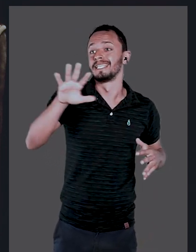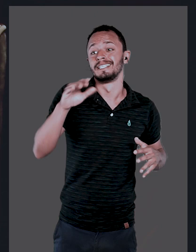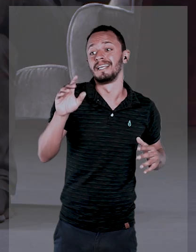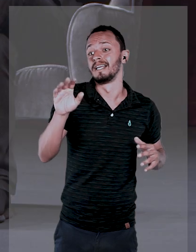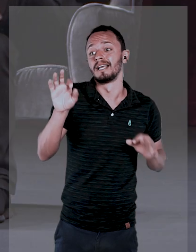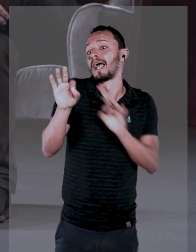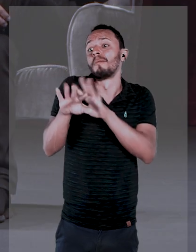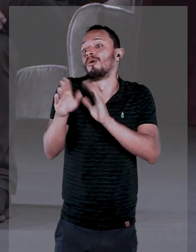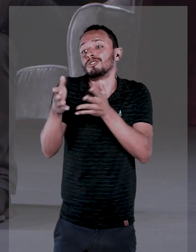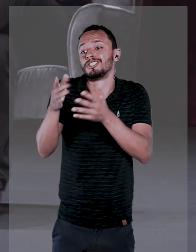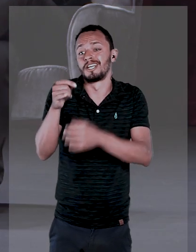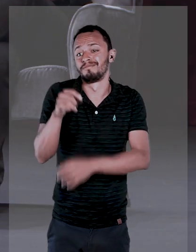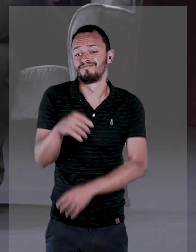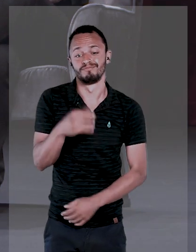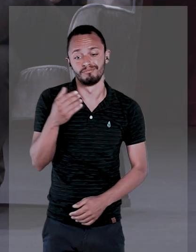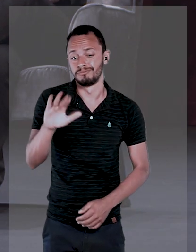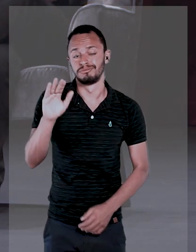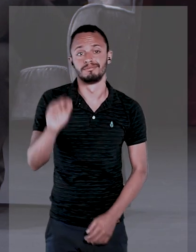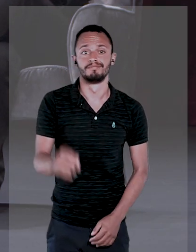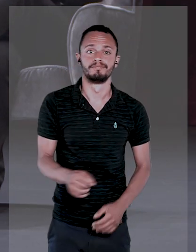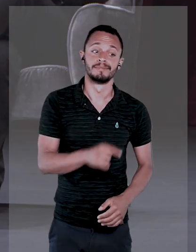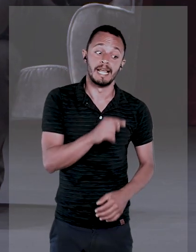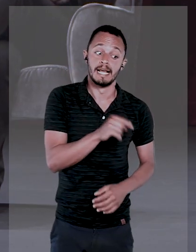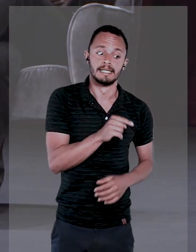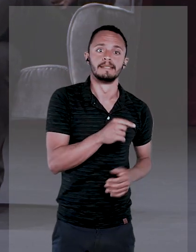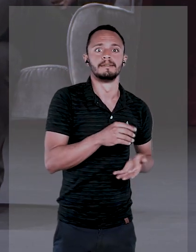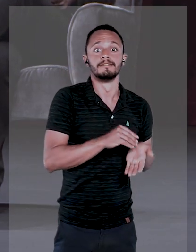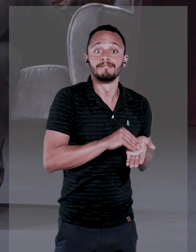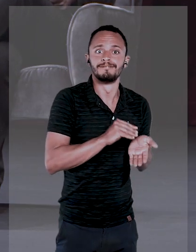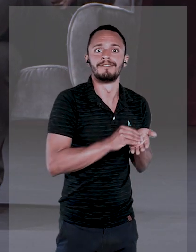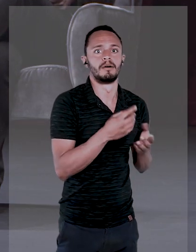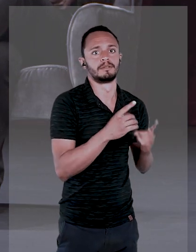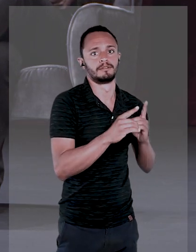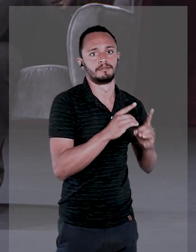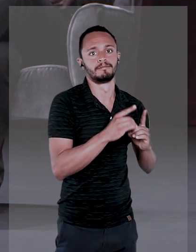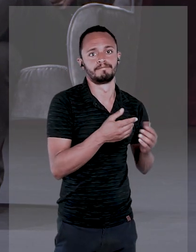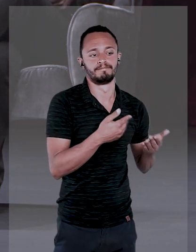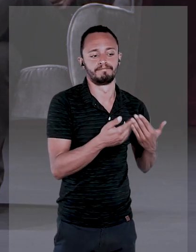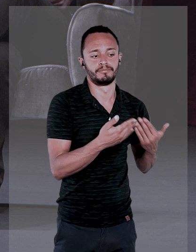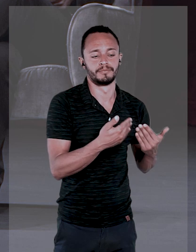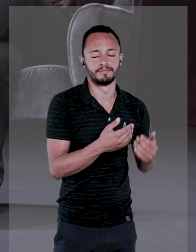complexo. Letícia, quem aí? Aqui no meio, por favor. Você levantou a mão primeiro ali. Ó.